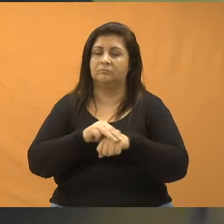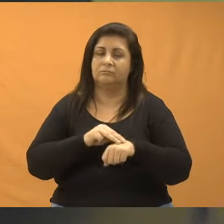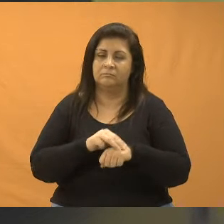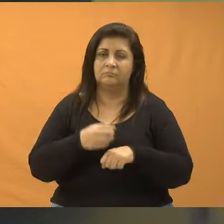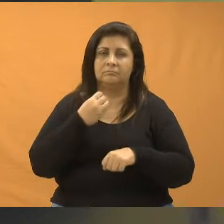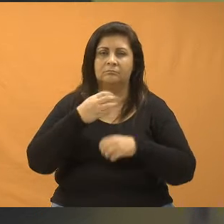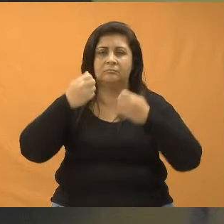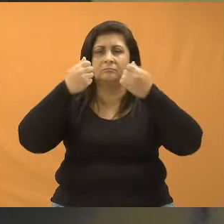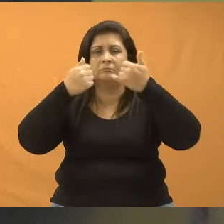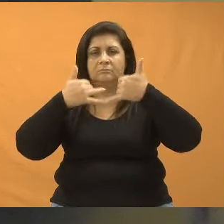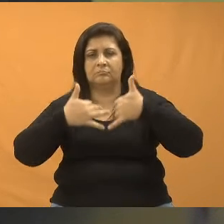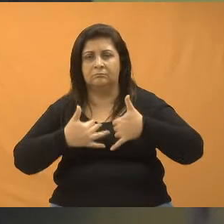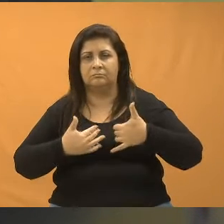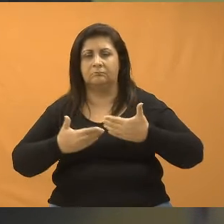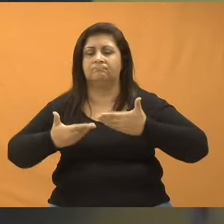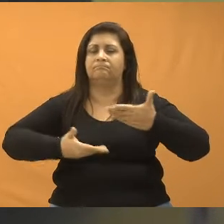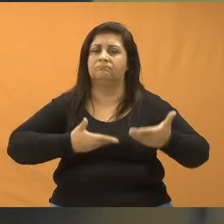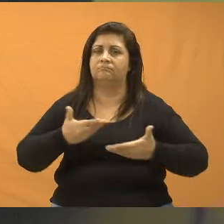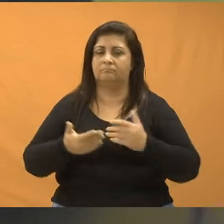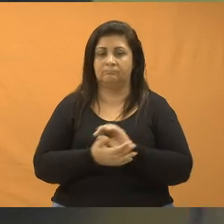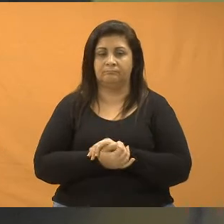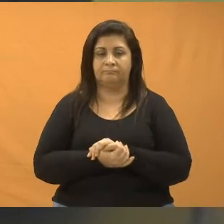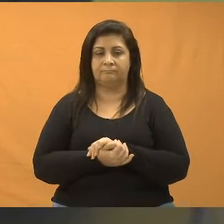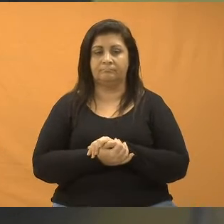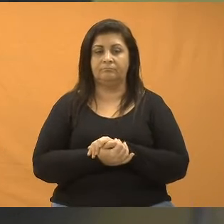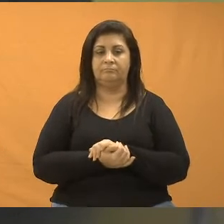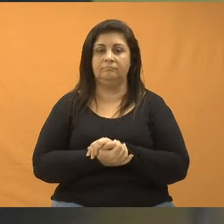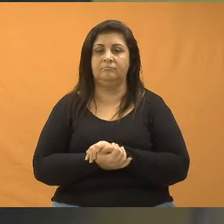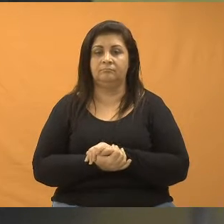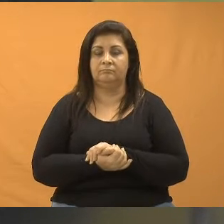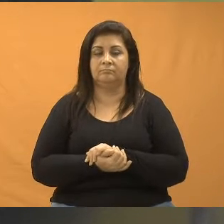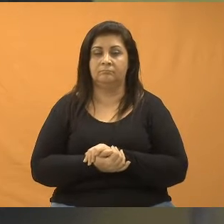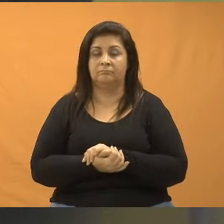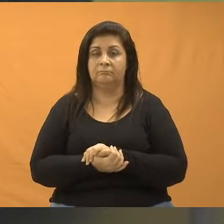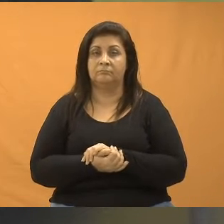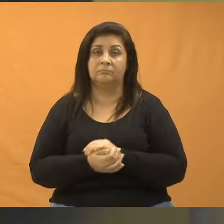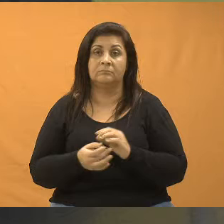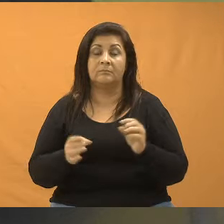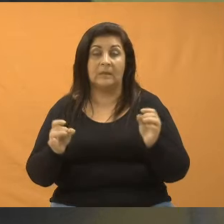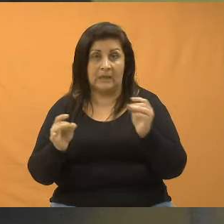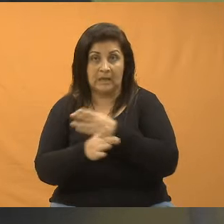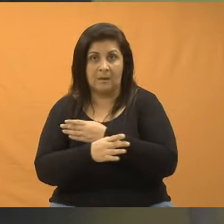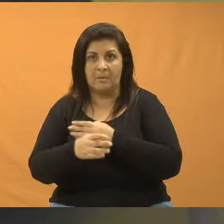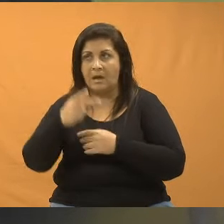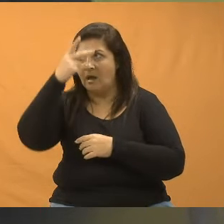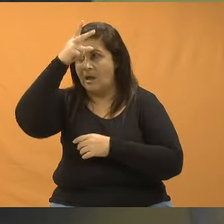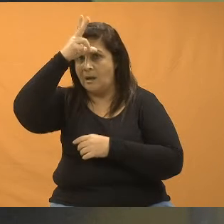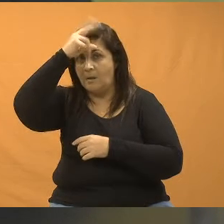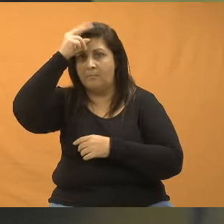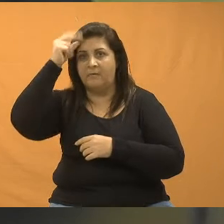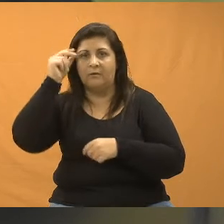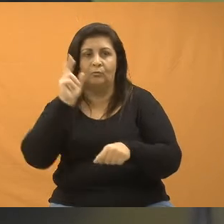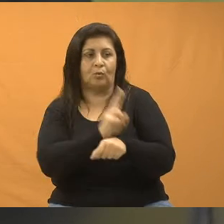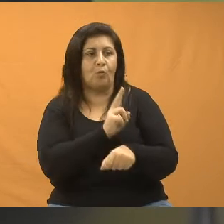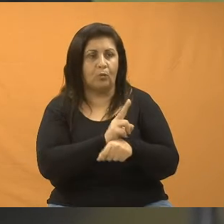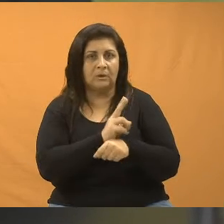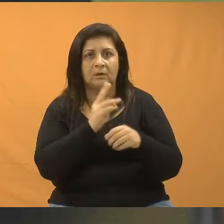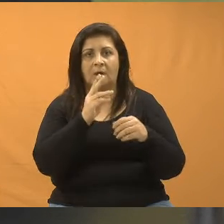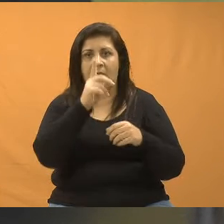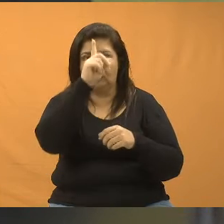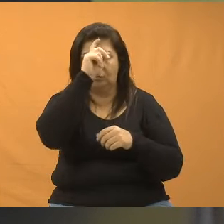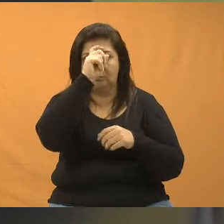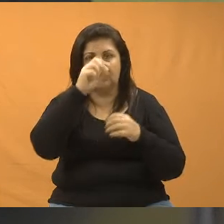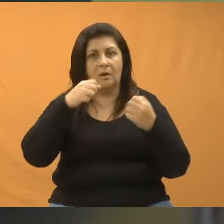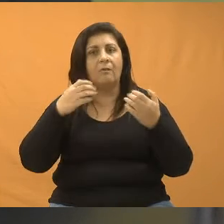da intervenção, né? E esse fim da intervenção vai ocorrer em partes, né? Precisa, né,